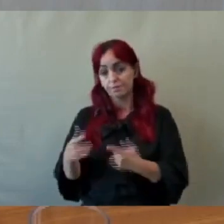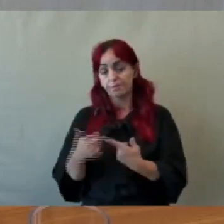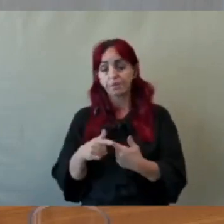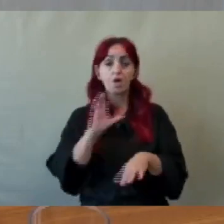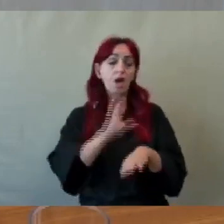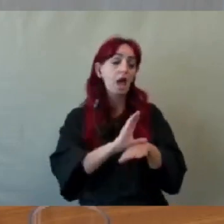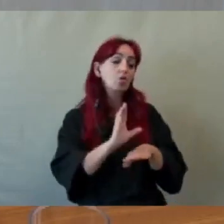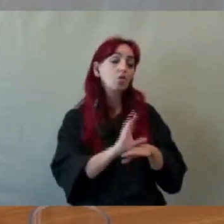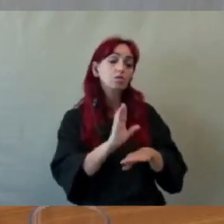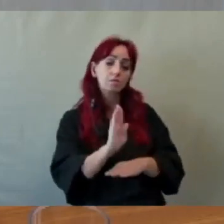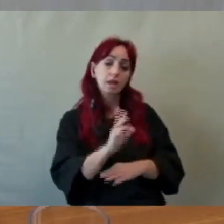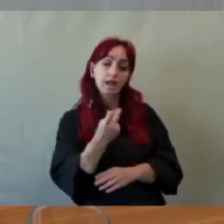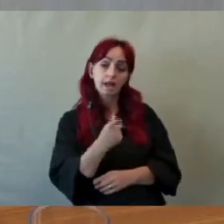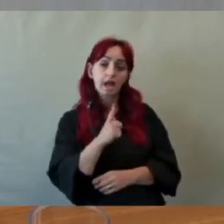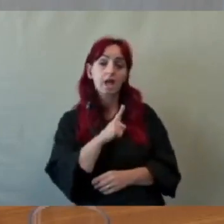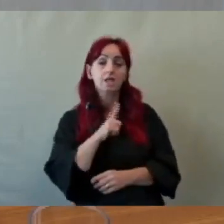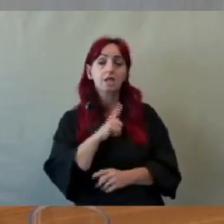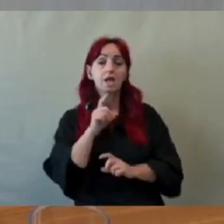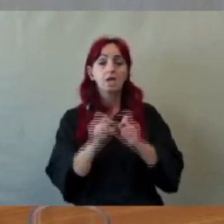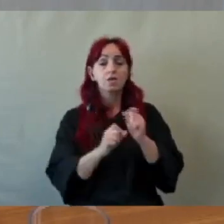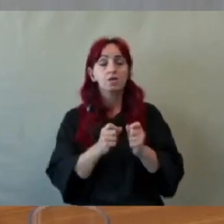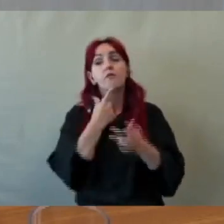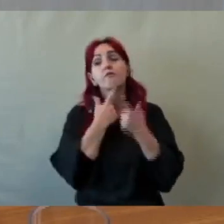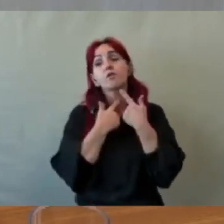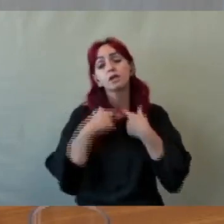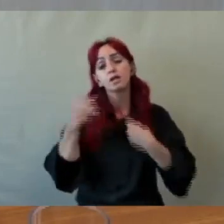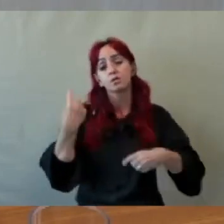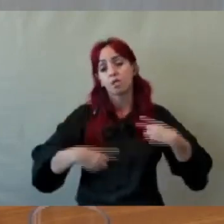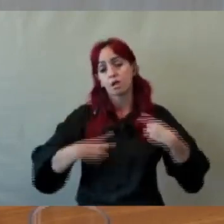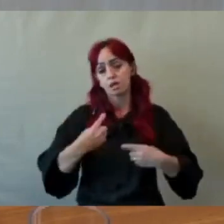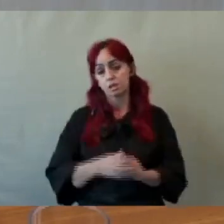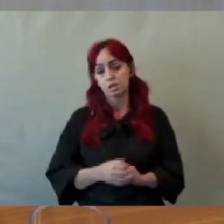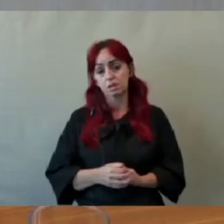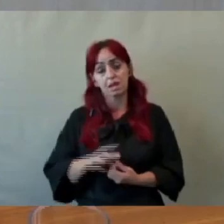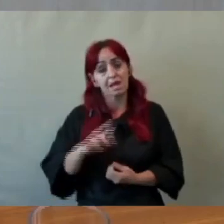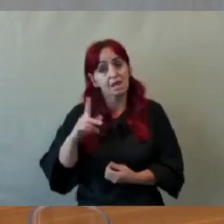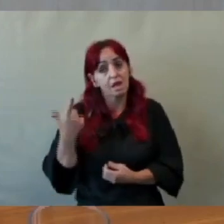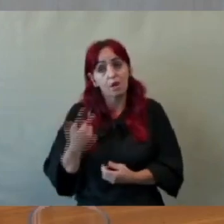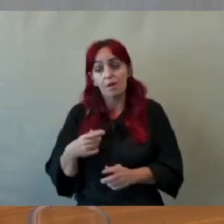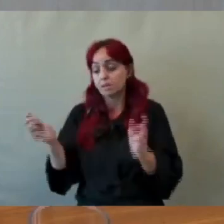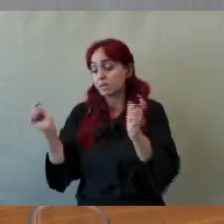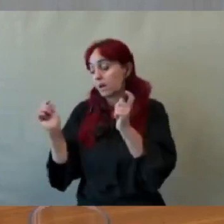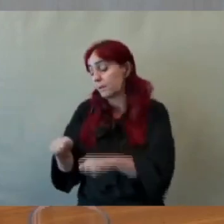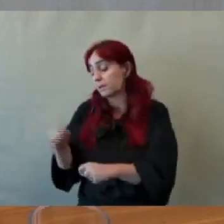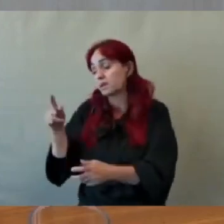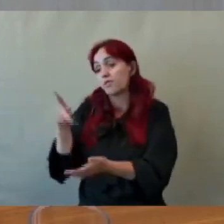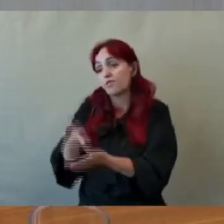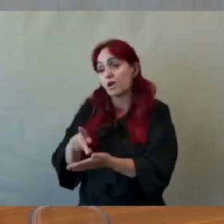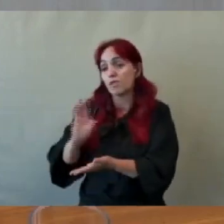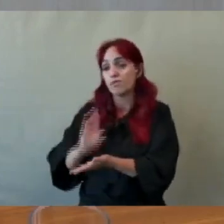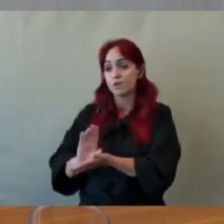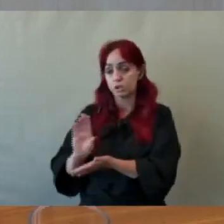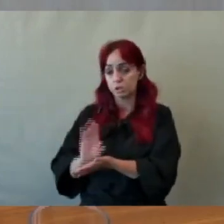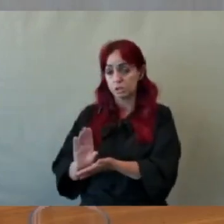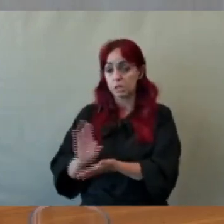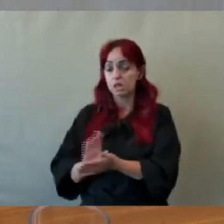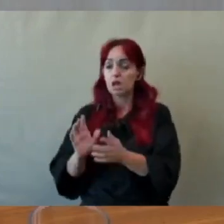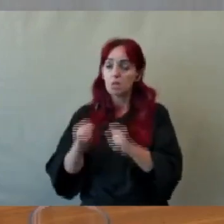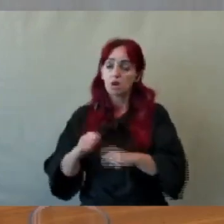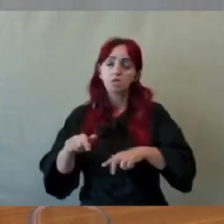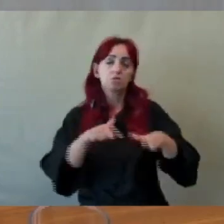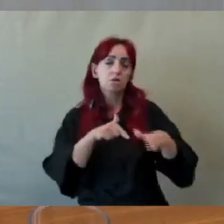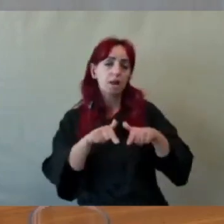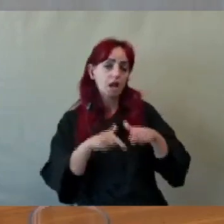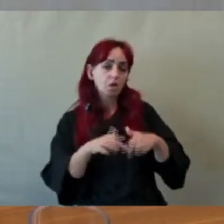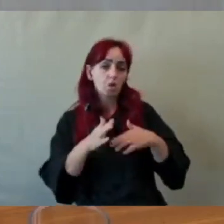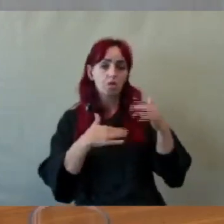Belo Horizonte tem uma questão de vontade política e não de capacidade, de fato, de investir, seja nos trabalhadores,